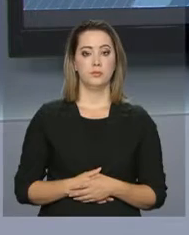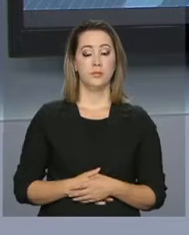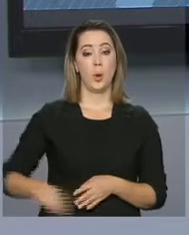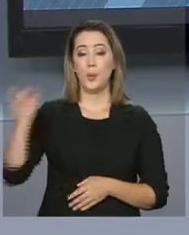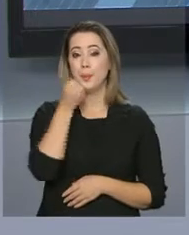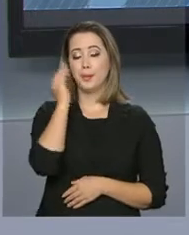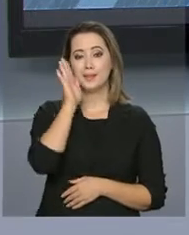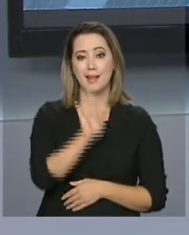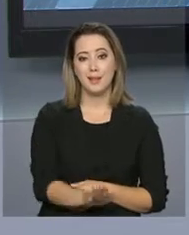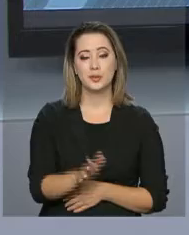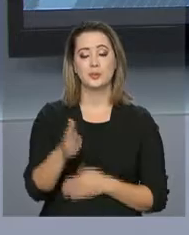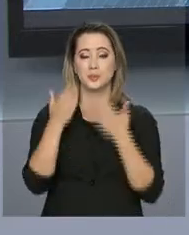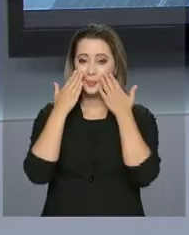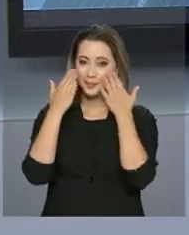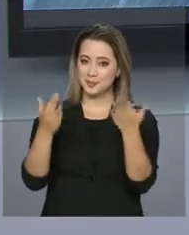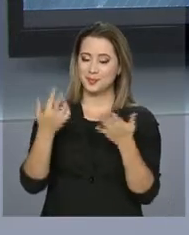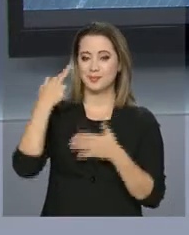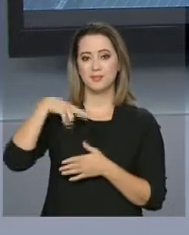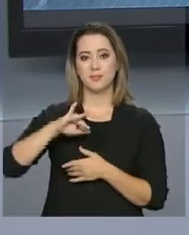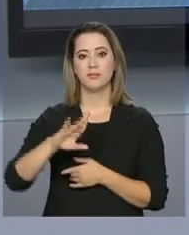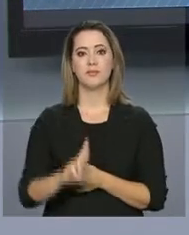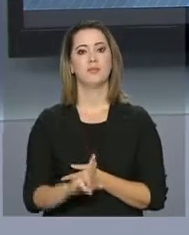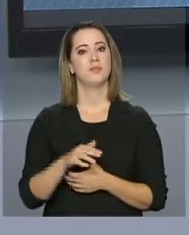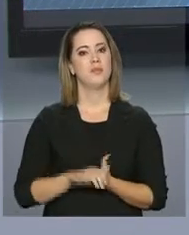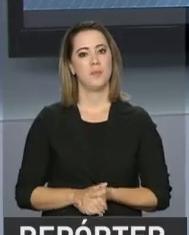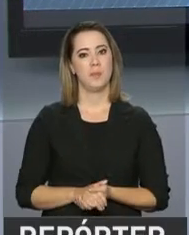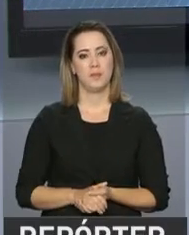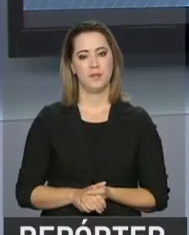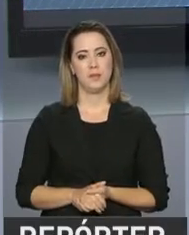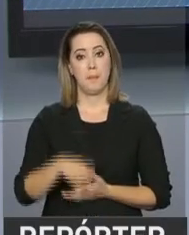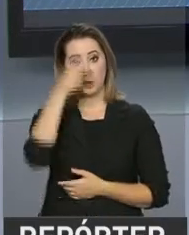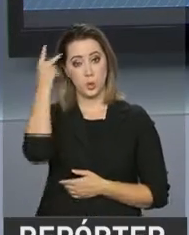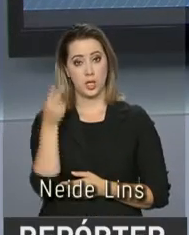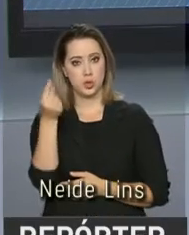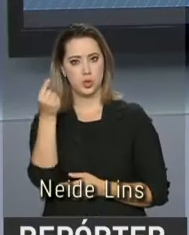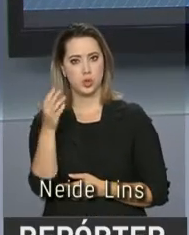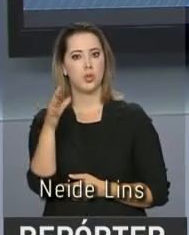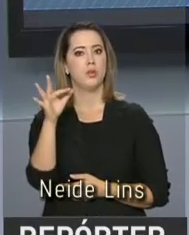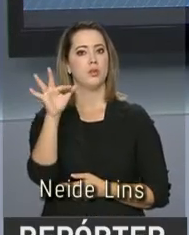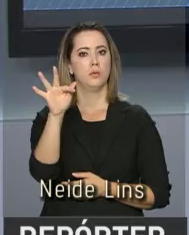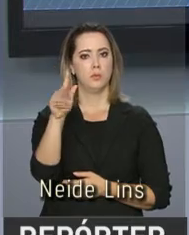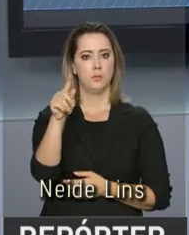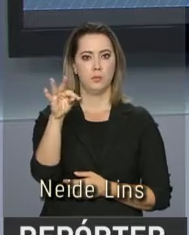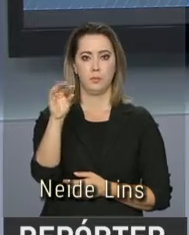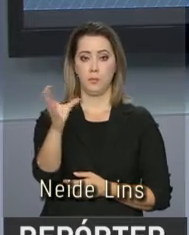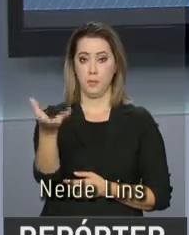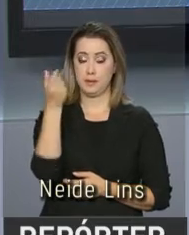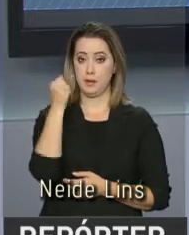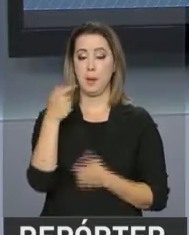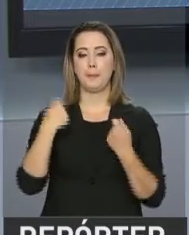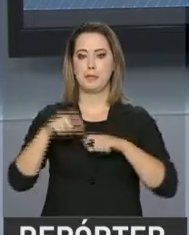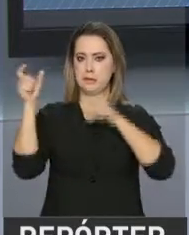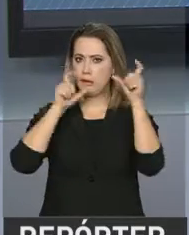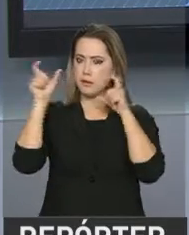Olá, boa tarde. No ar, mais uma edição do Repórter NBR. Quem tem dinheiro em conta inativa do FGTS para sacar deve